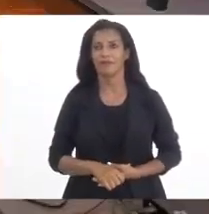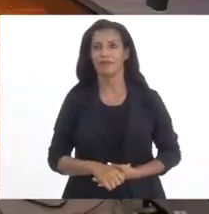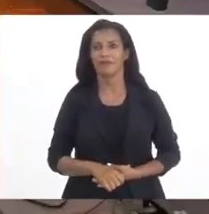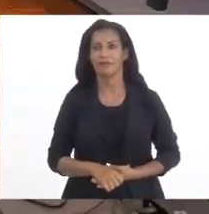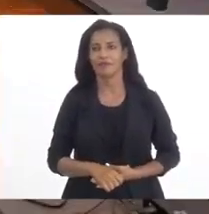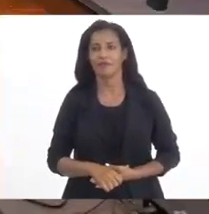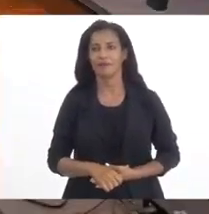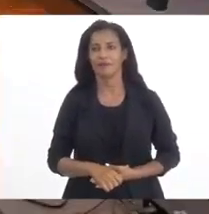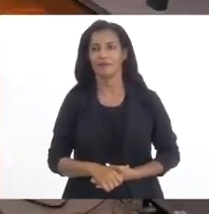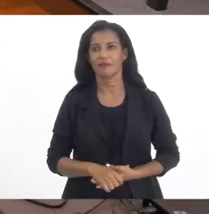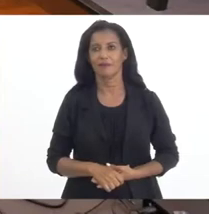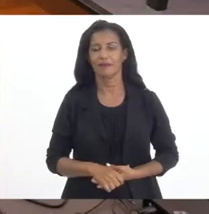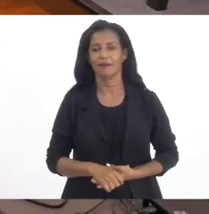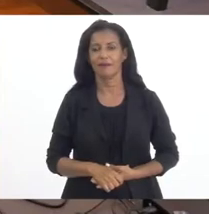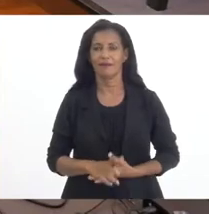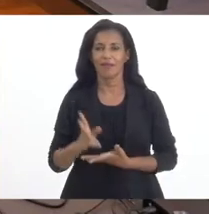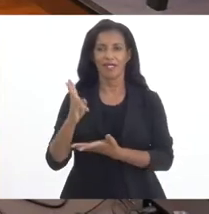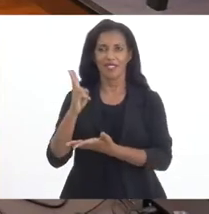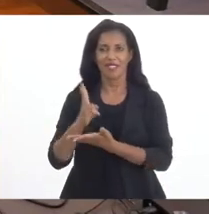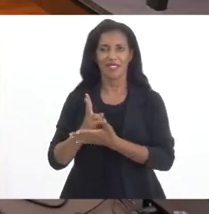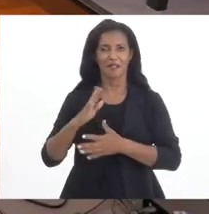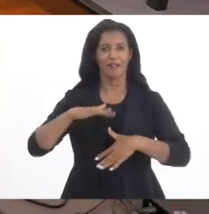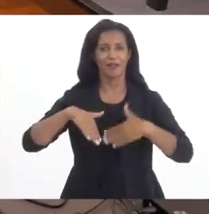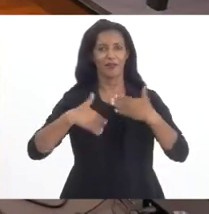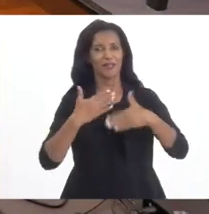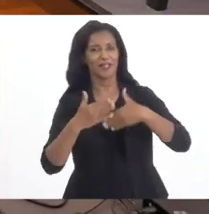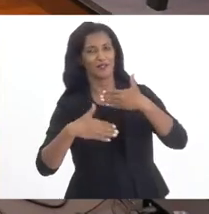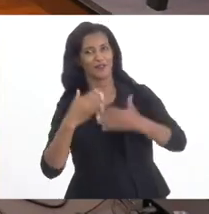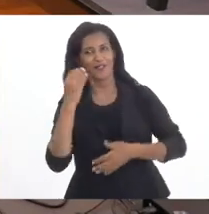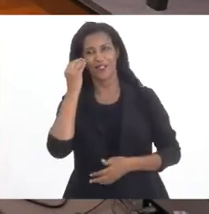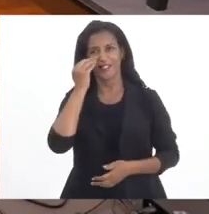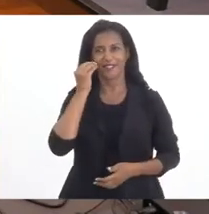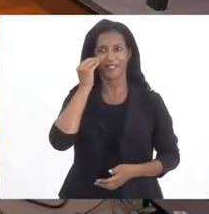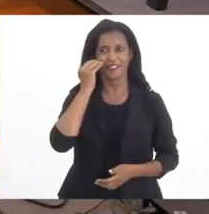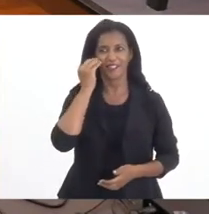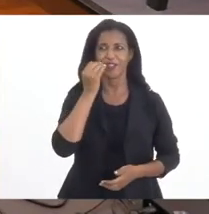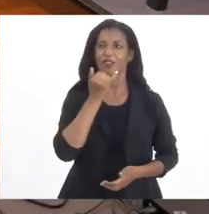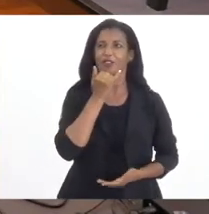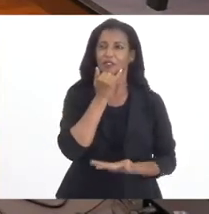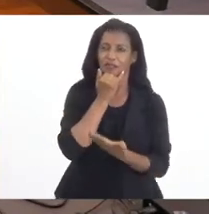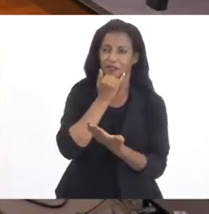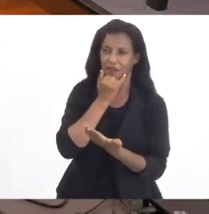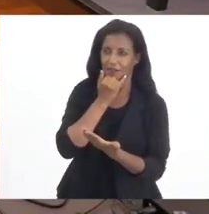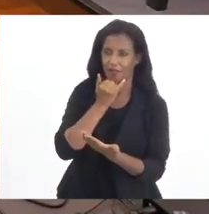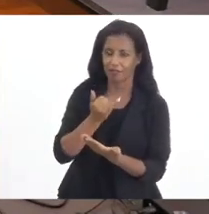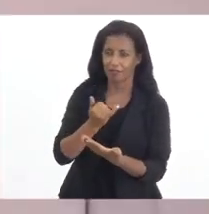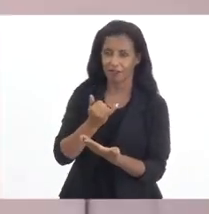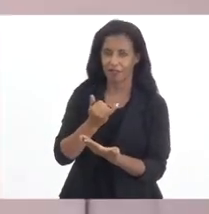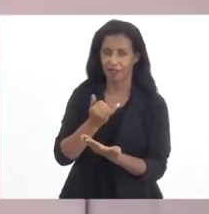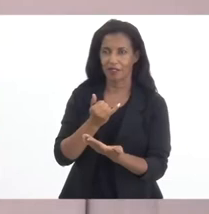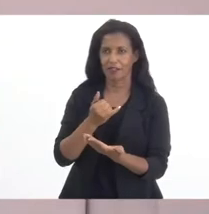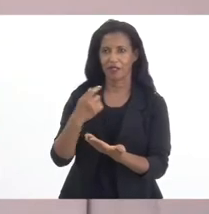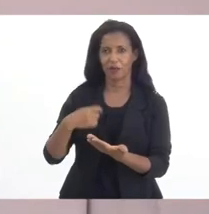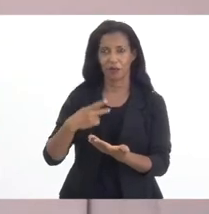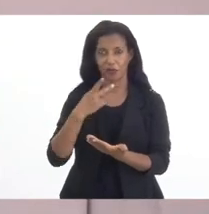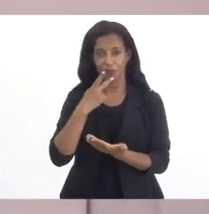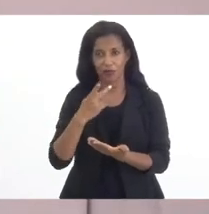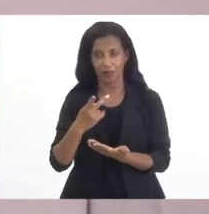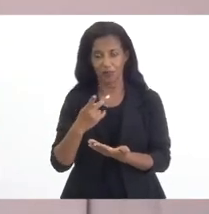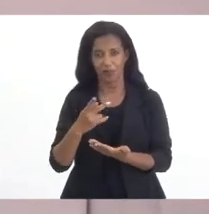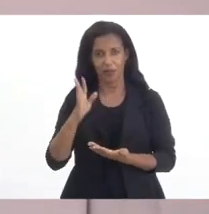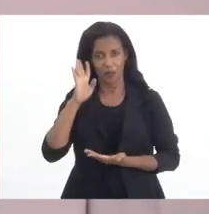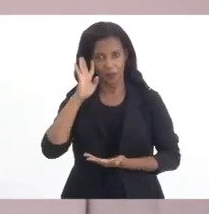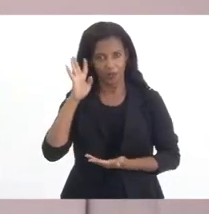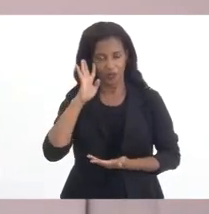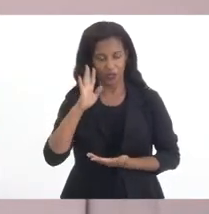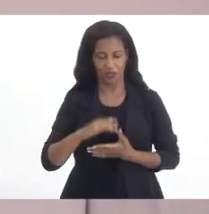O deputado Noel de Carvalho sempre vai nos envolvendo com a sua experiência. Gente, desculpa, mas eu acho que eu preciso falar isso. Então, eu imagino